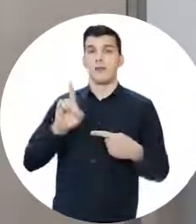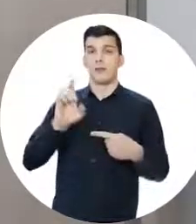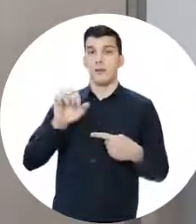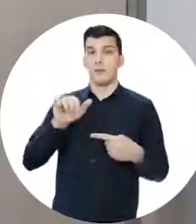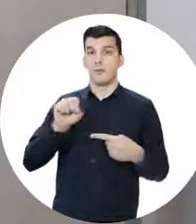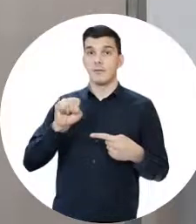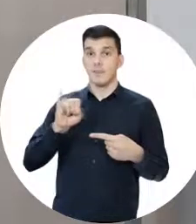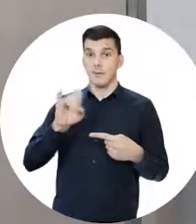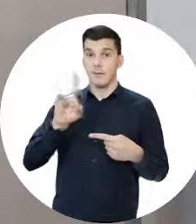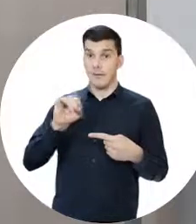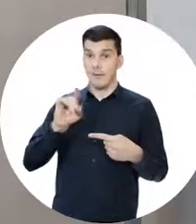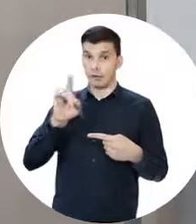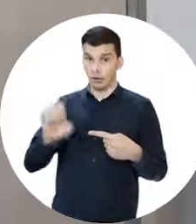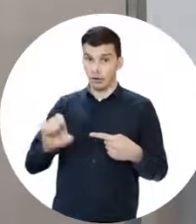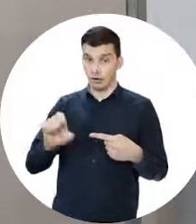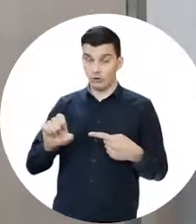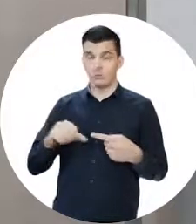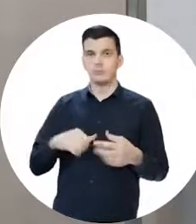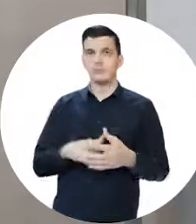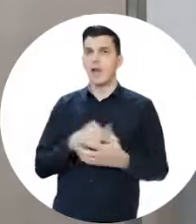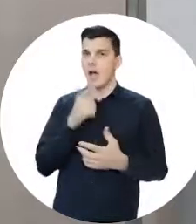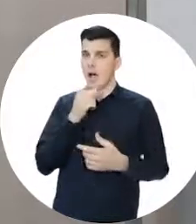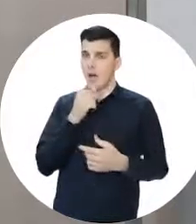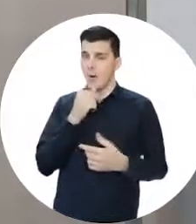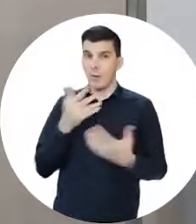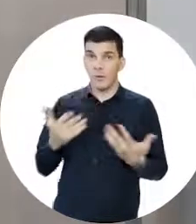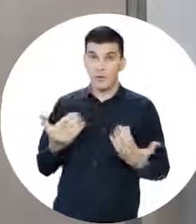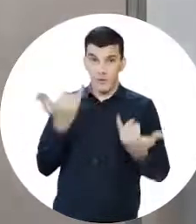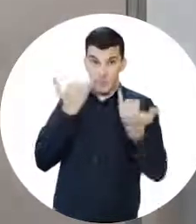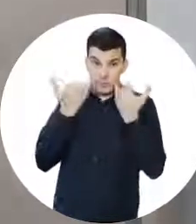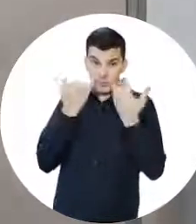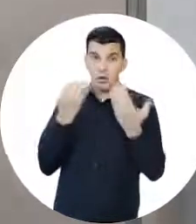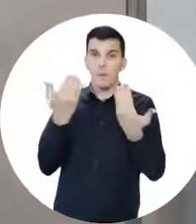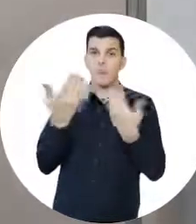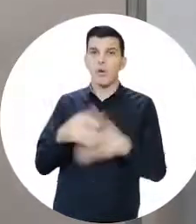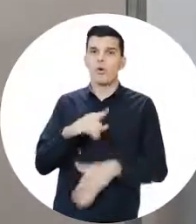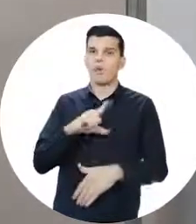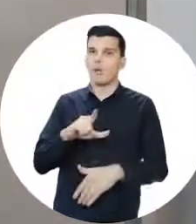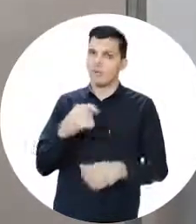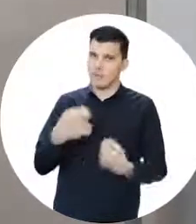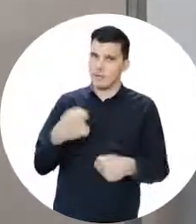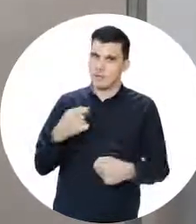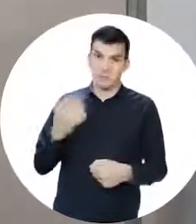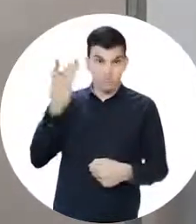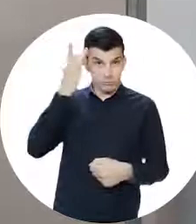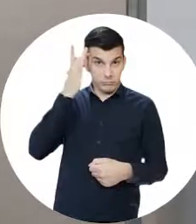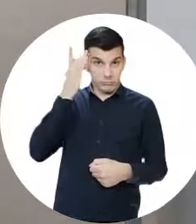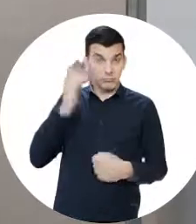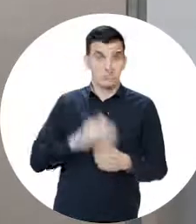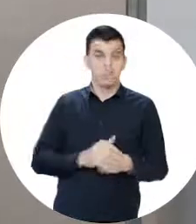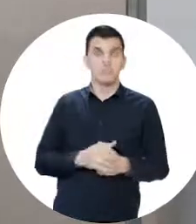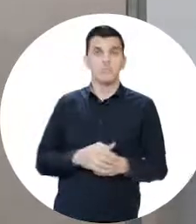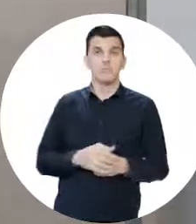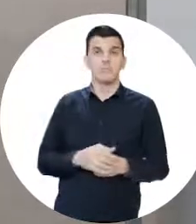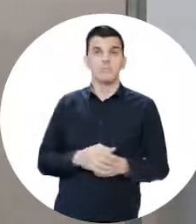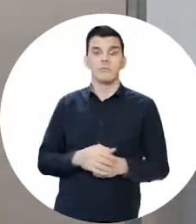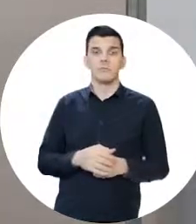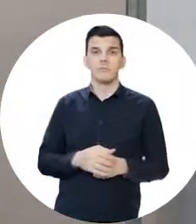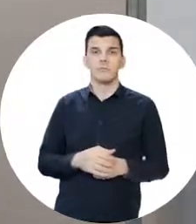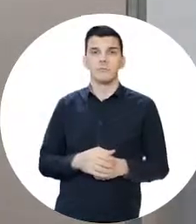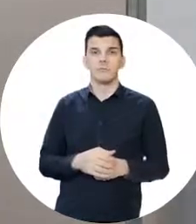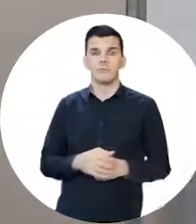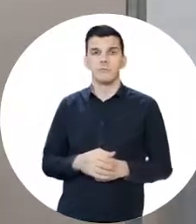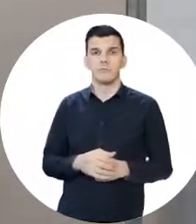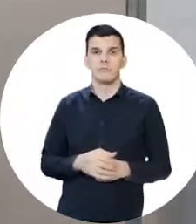do meu solvente, que é a água. Geralmente esse dado não é fornecido, você tem que gravar a densidade da água, a temperatura e